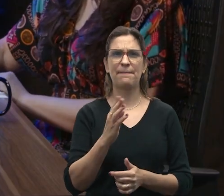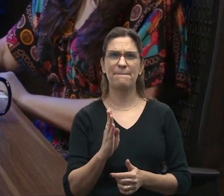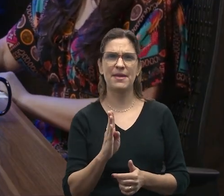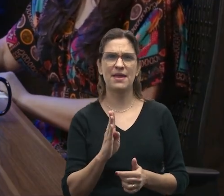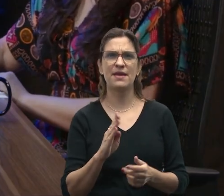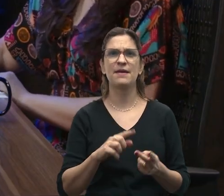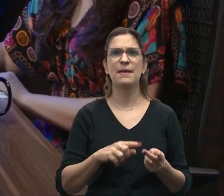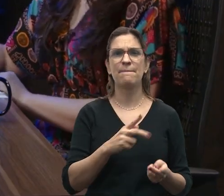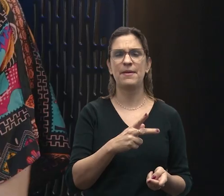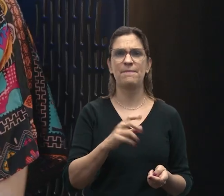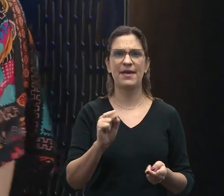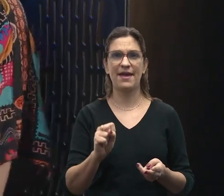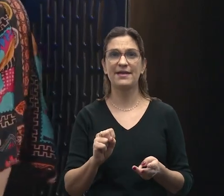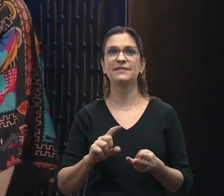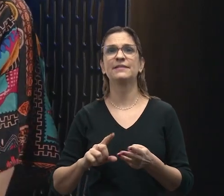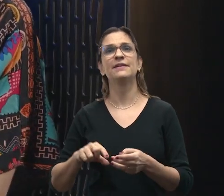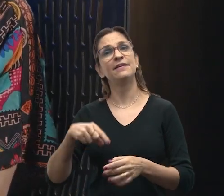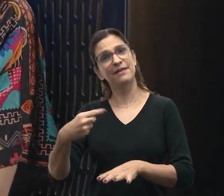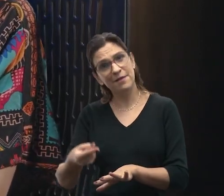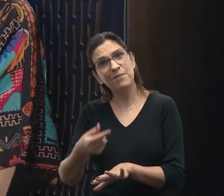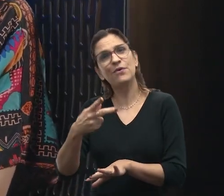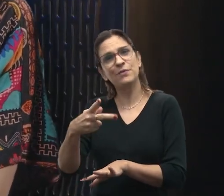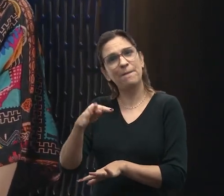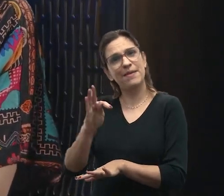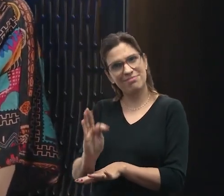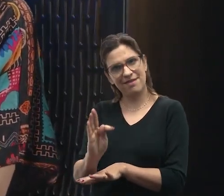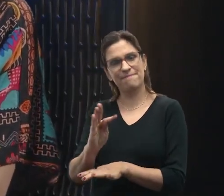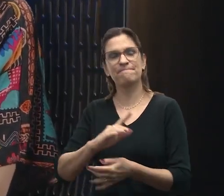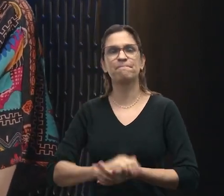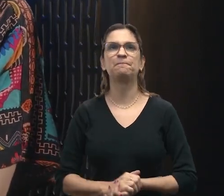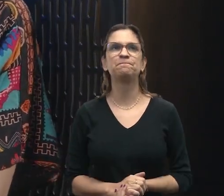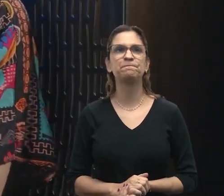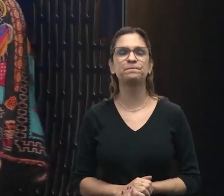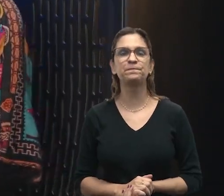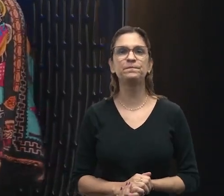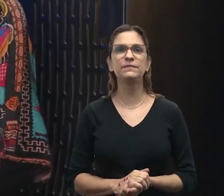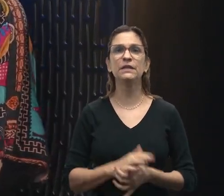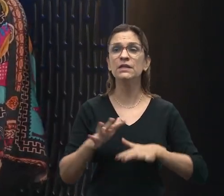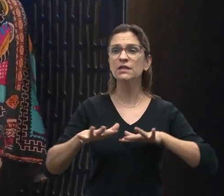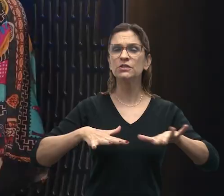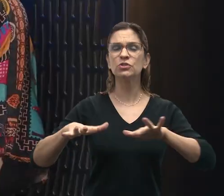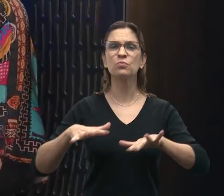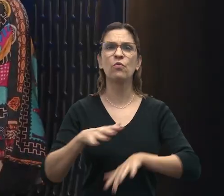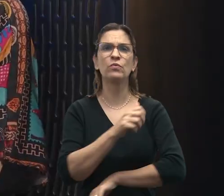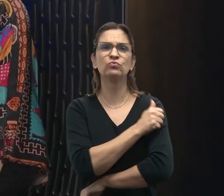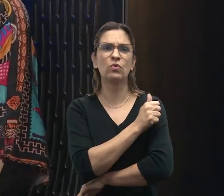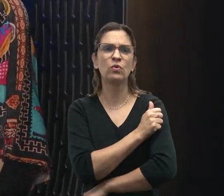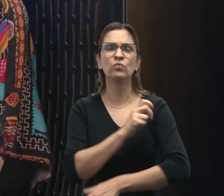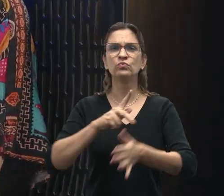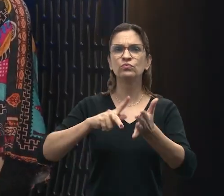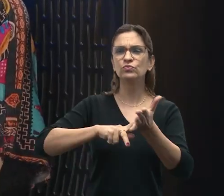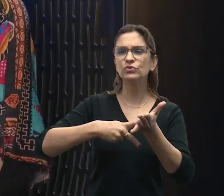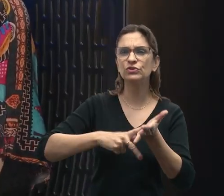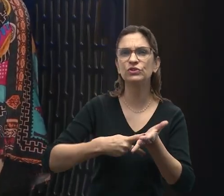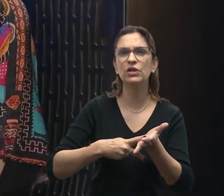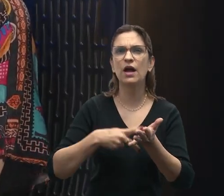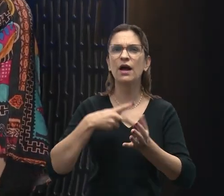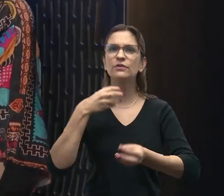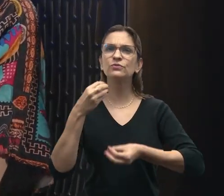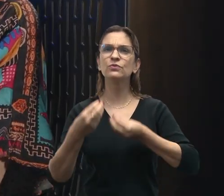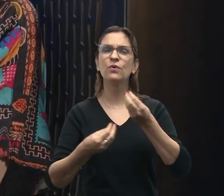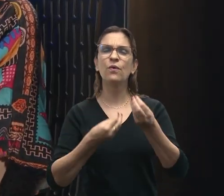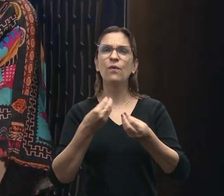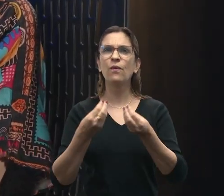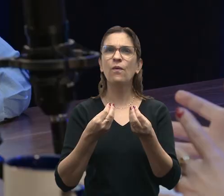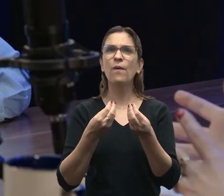depois para o PT. E essa sua atuação, né, em movimentos estudantil, sindical, isso moldou a sua visão